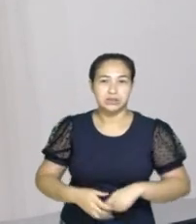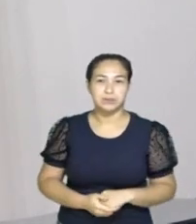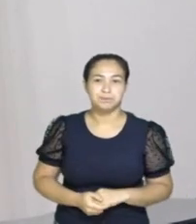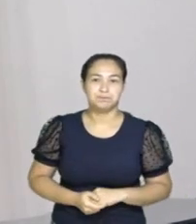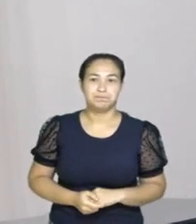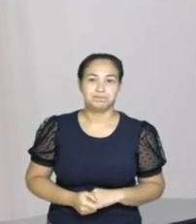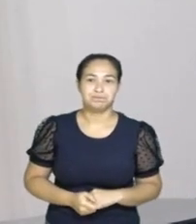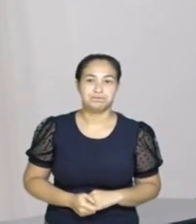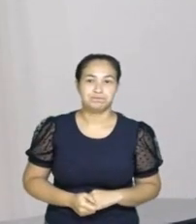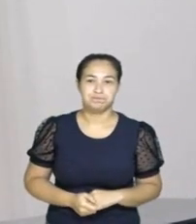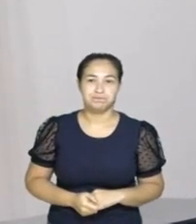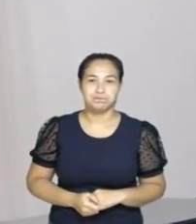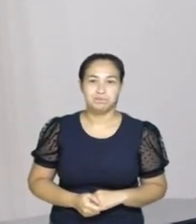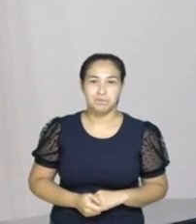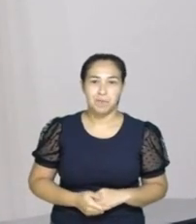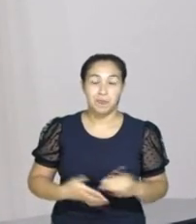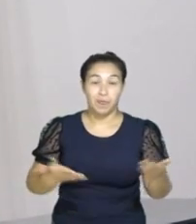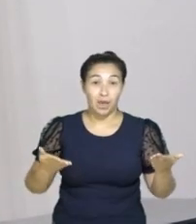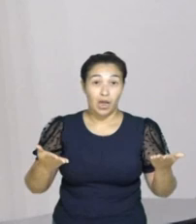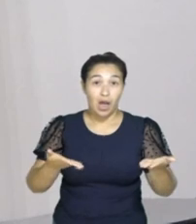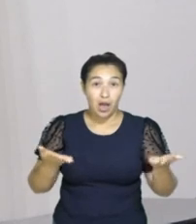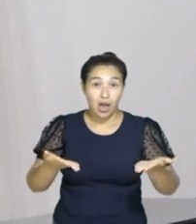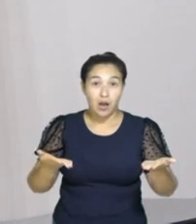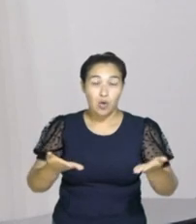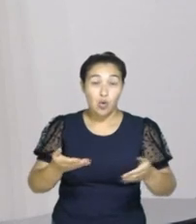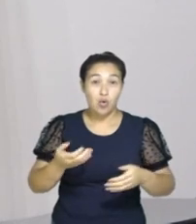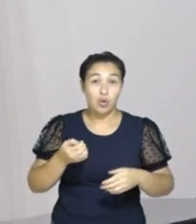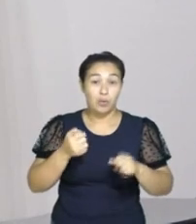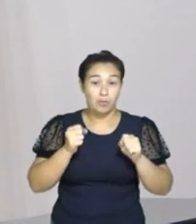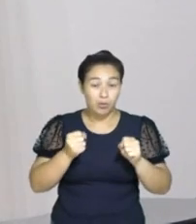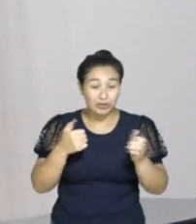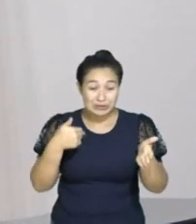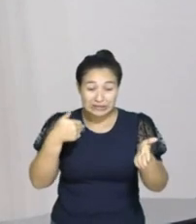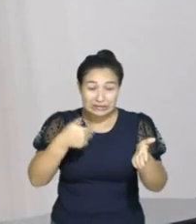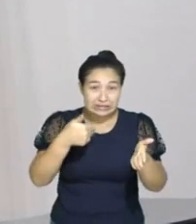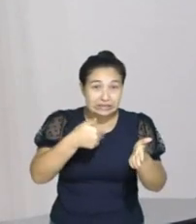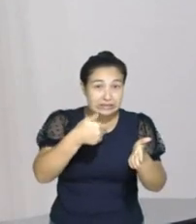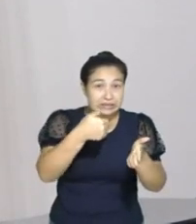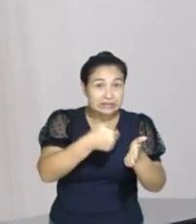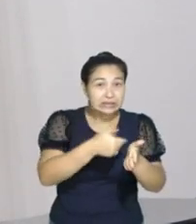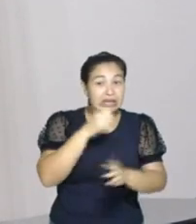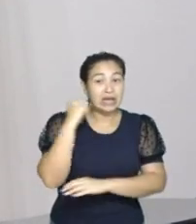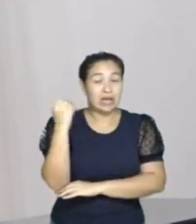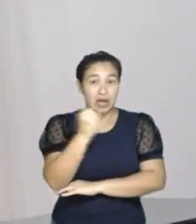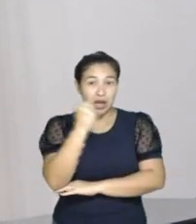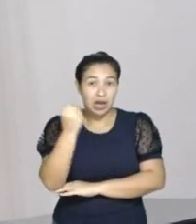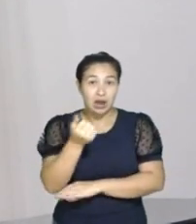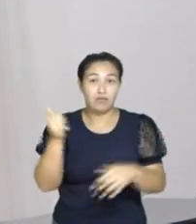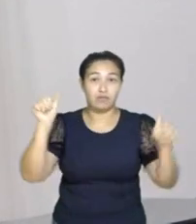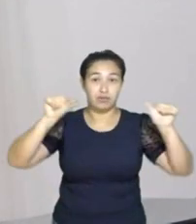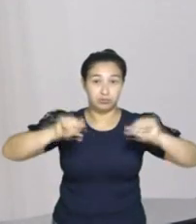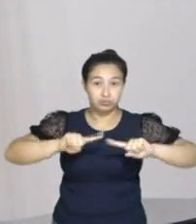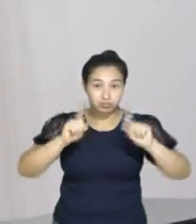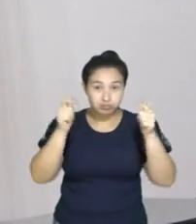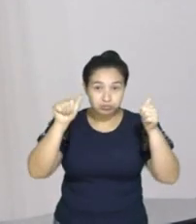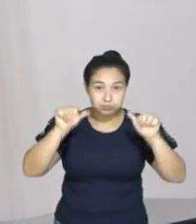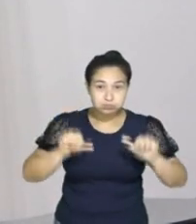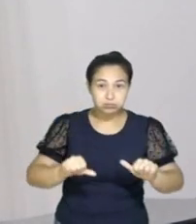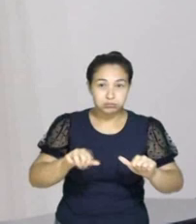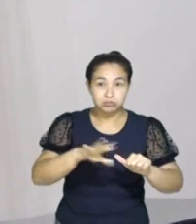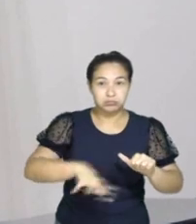está iminente aí está iminente uma grave crise na saúde infantil Como já ocorreu no passado